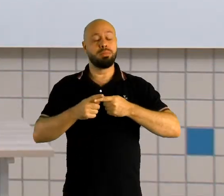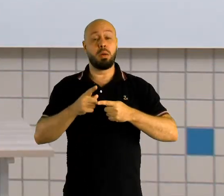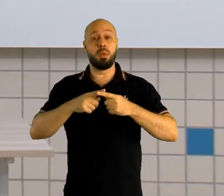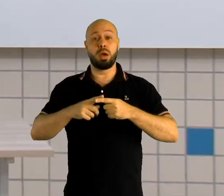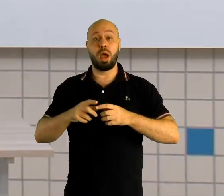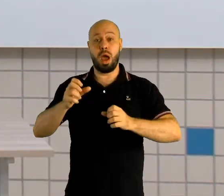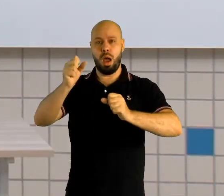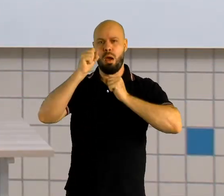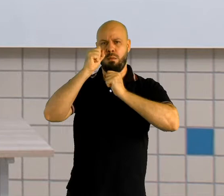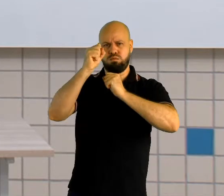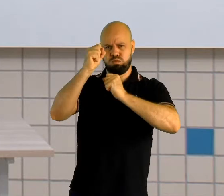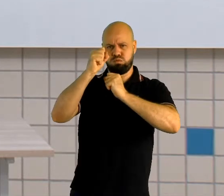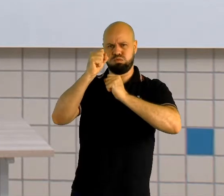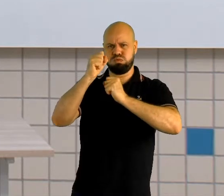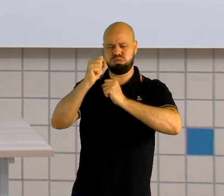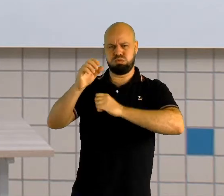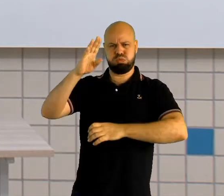militar.